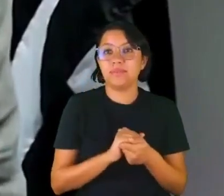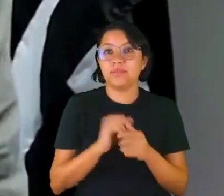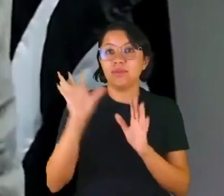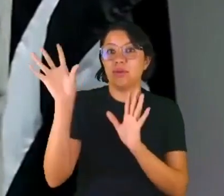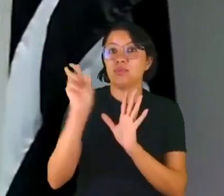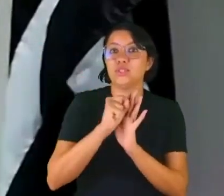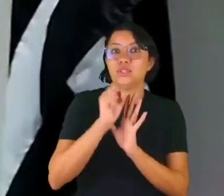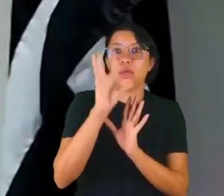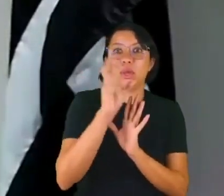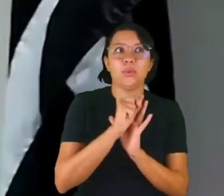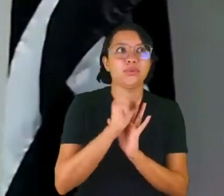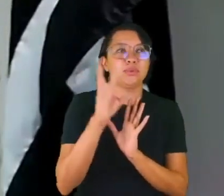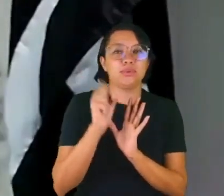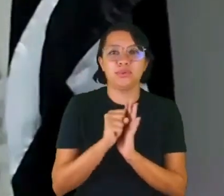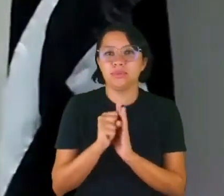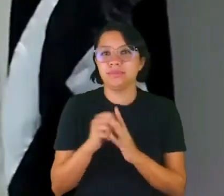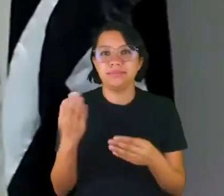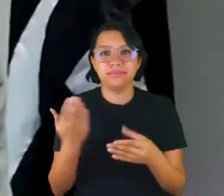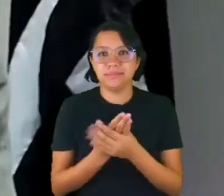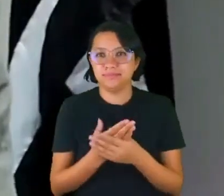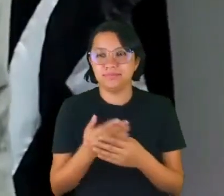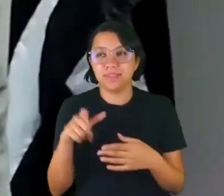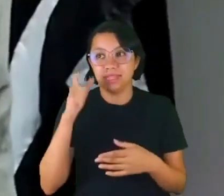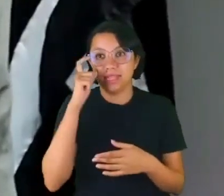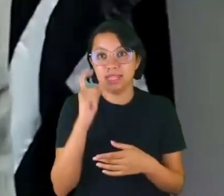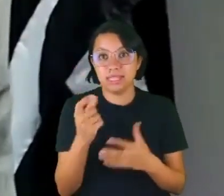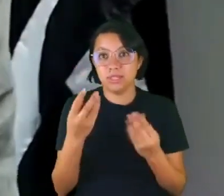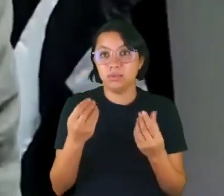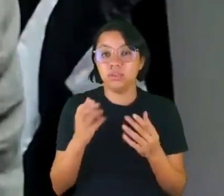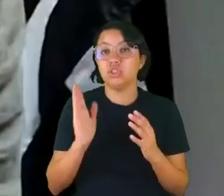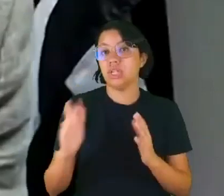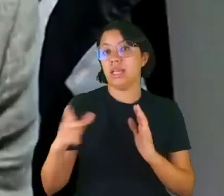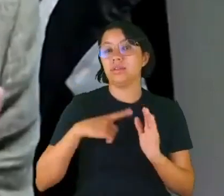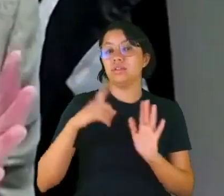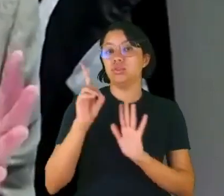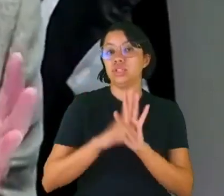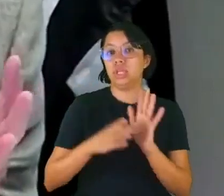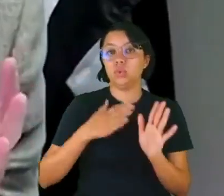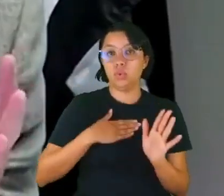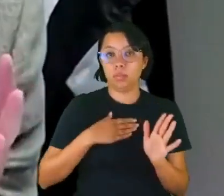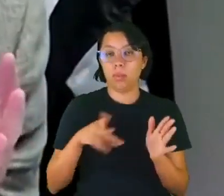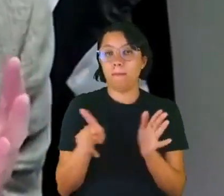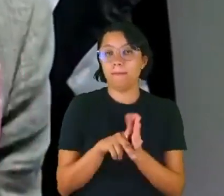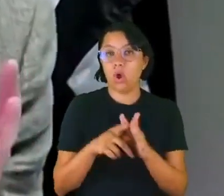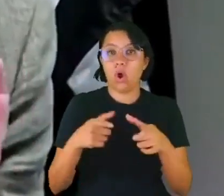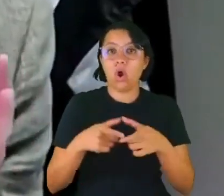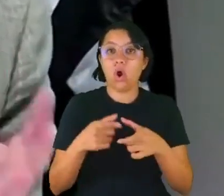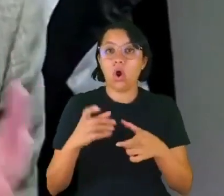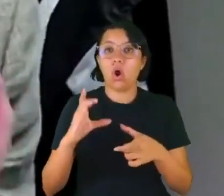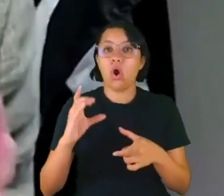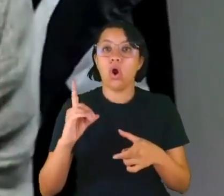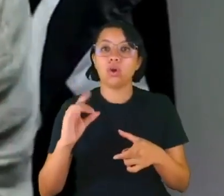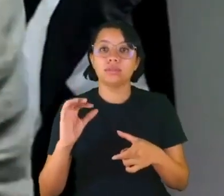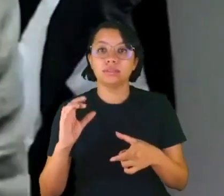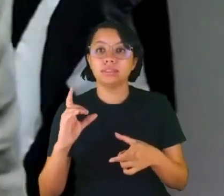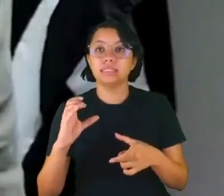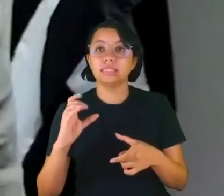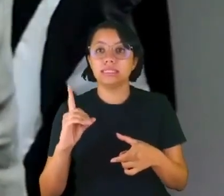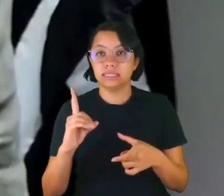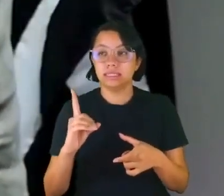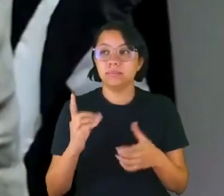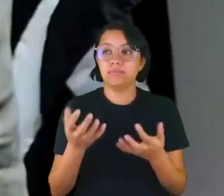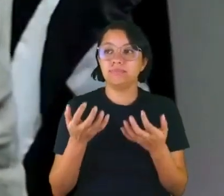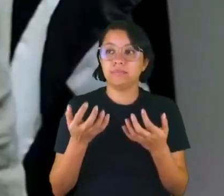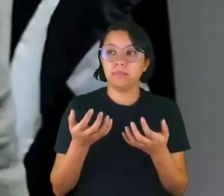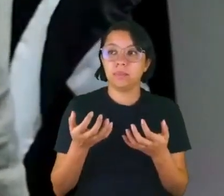discos, eu quero os masters, que é o aparelho que faz a prensa que faz os discos. Se eu